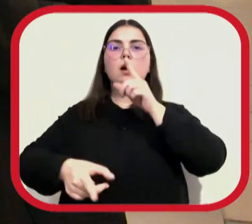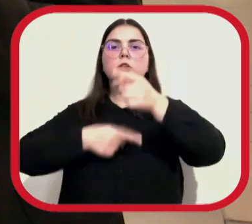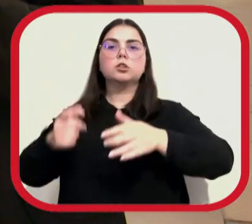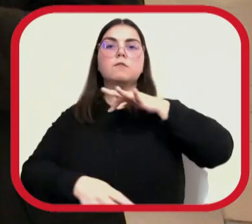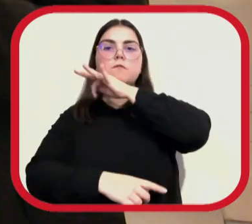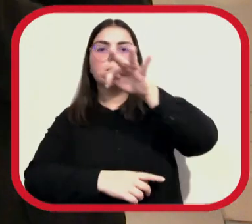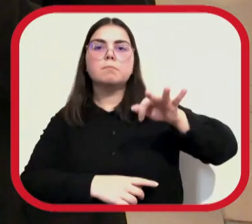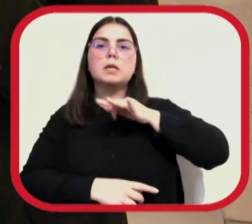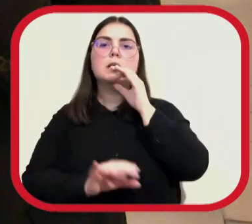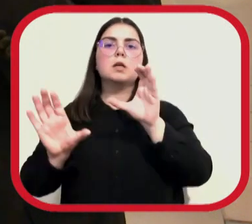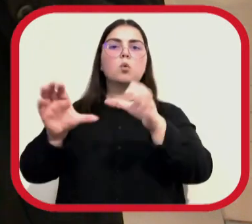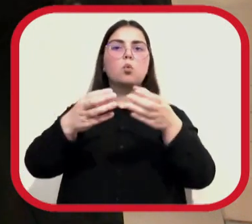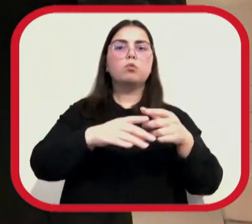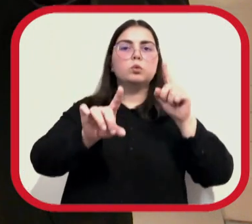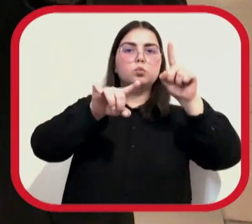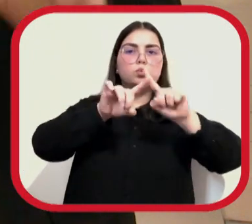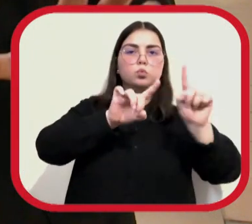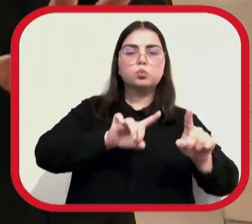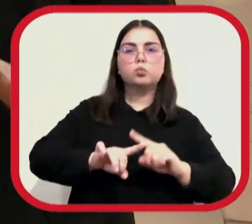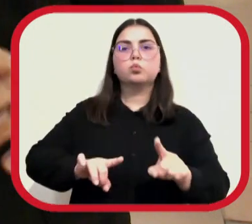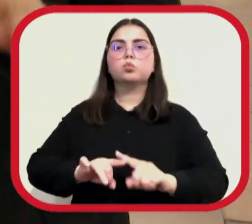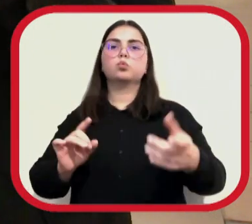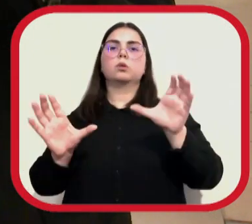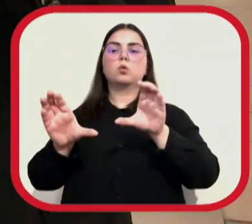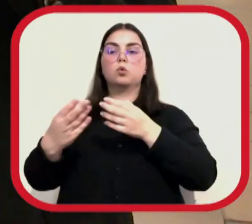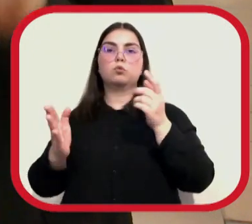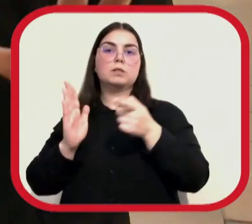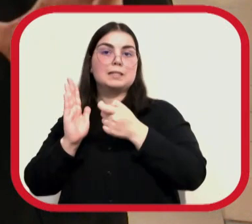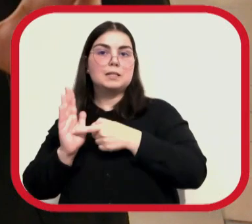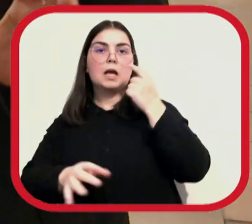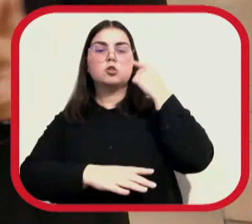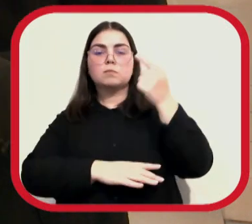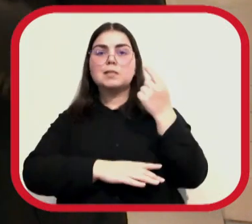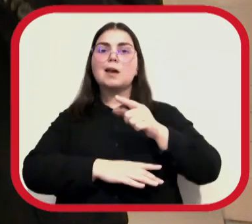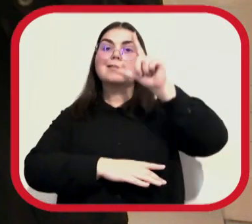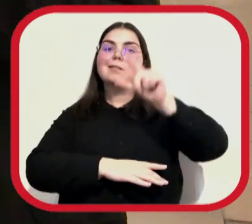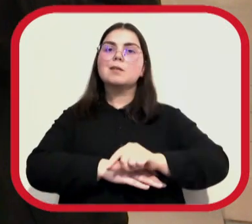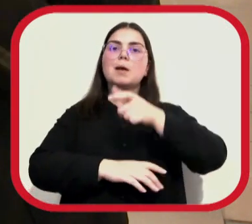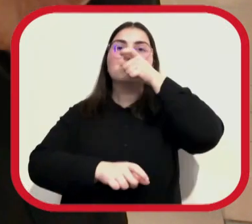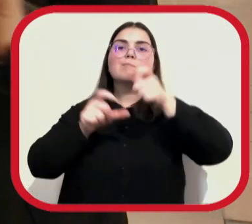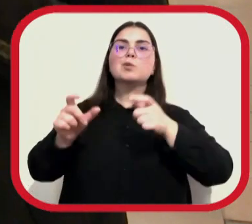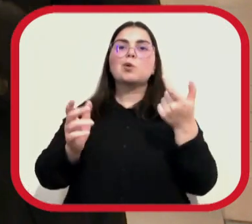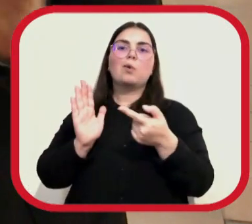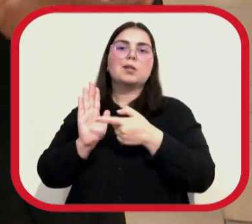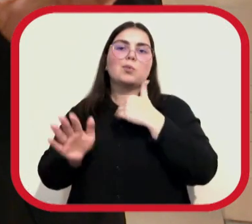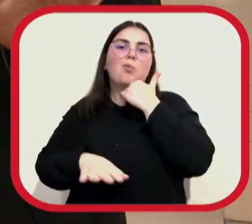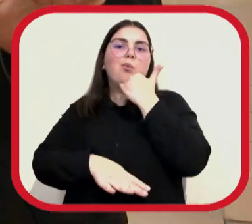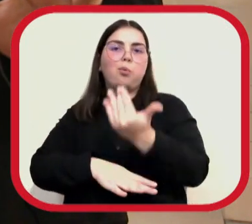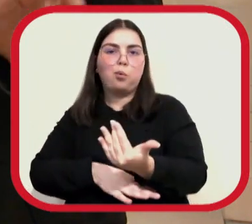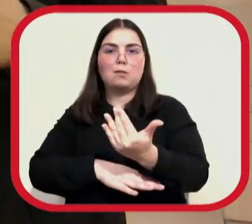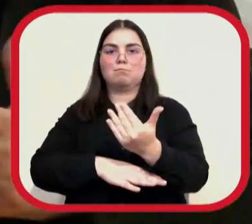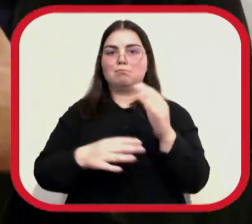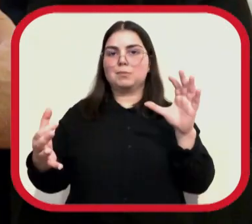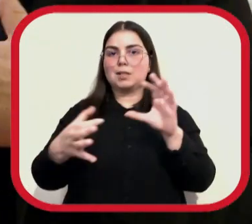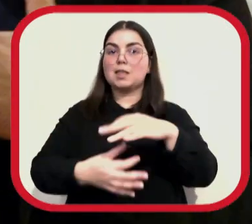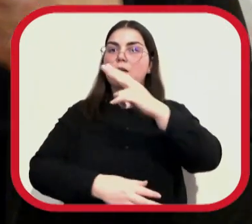também a famílias, a grupos muito particulares, a grupos com necessidades especiais, a públicos muito